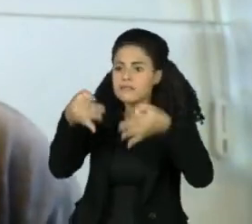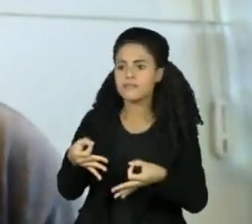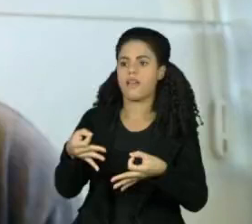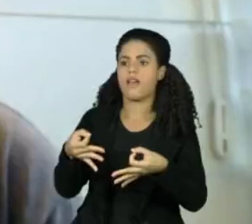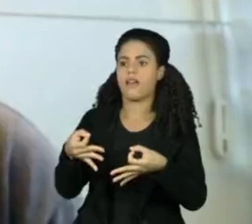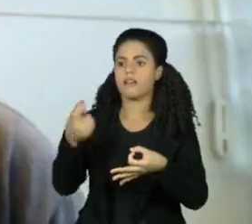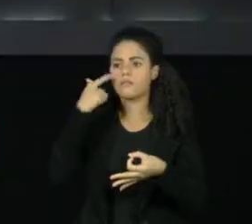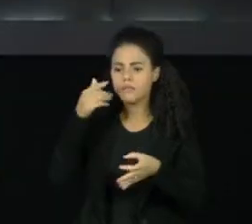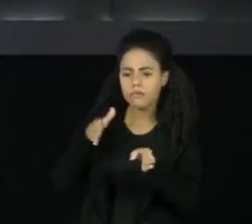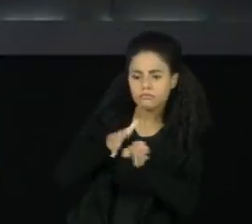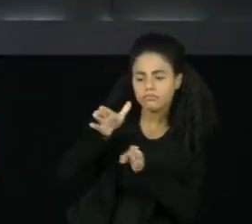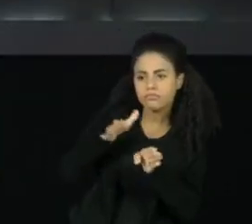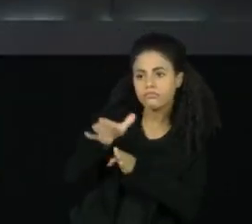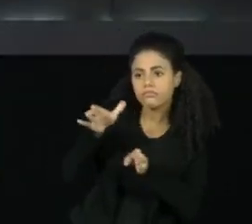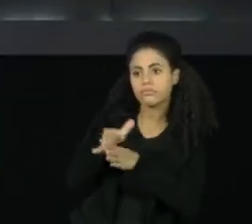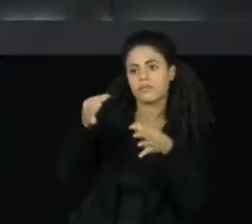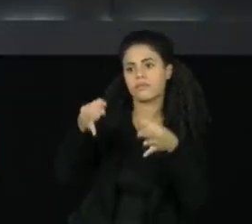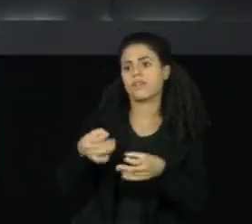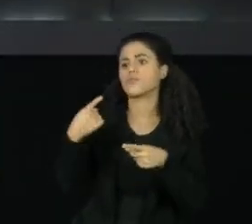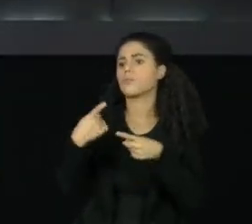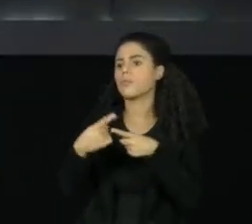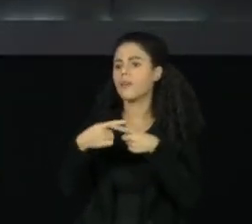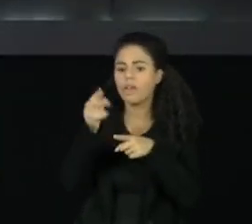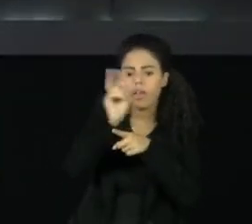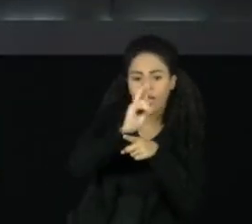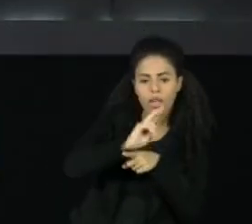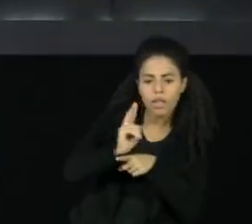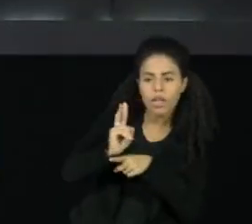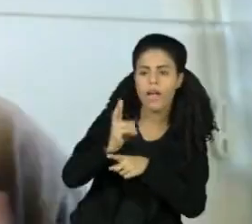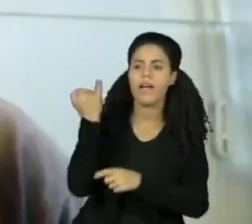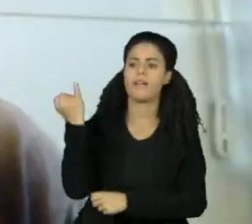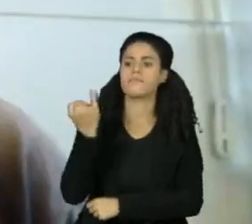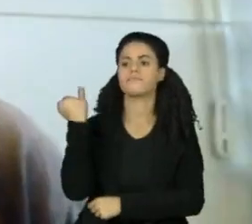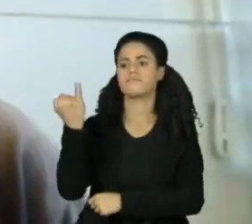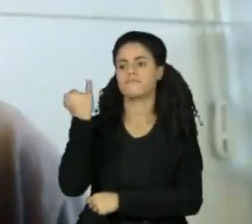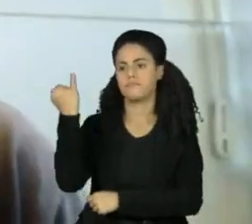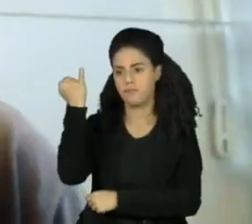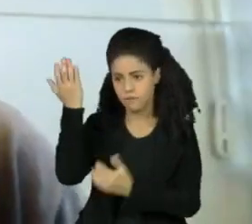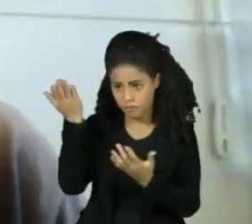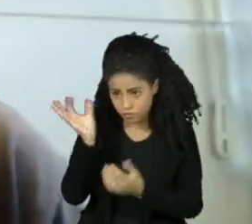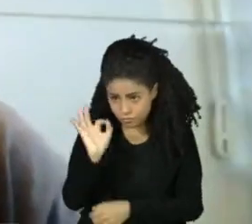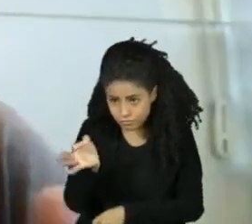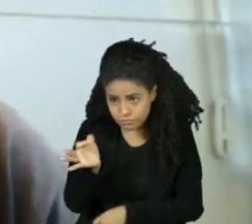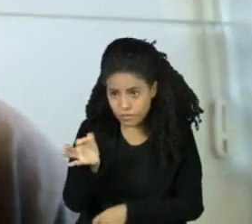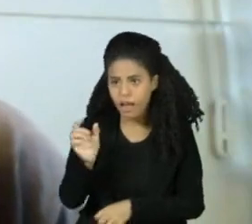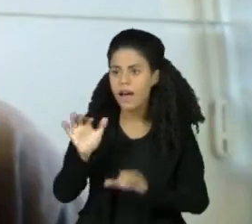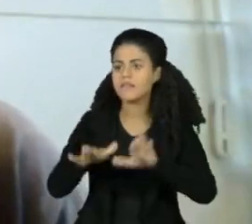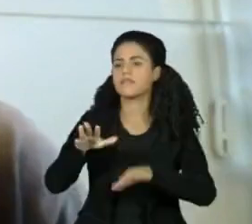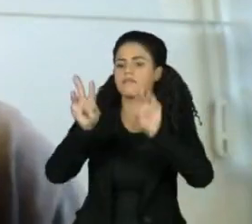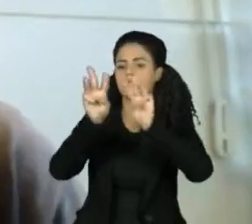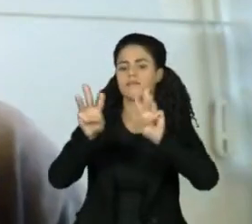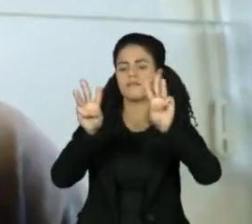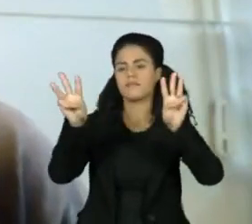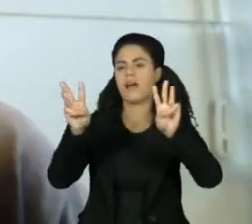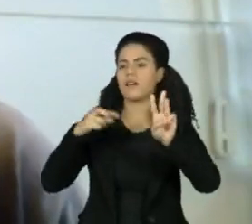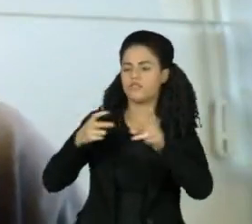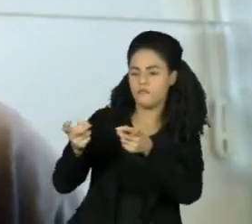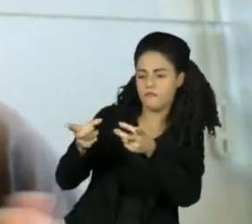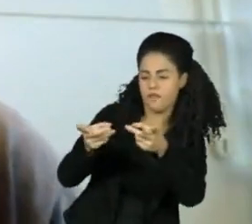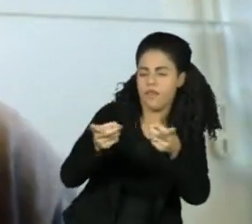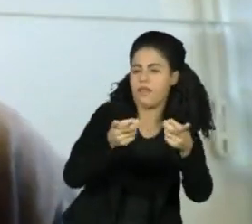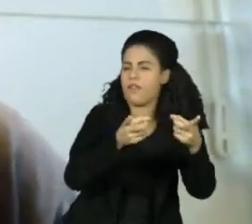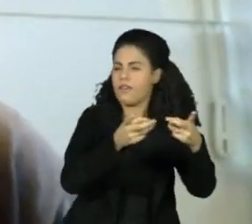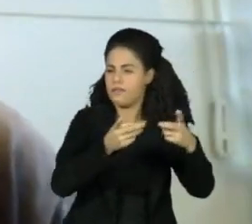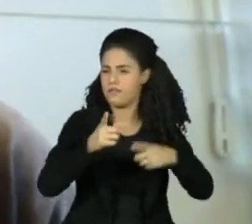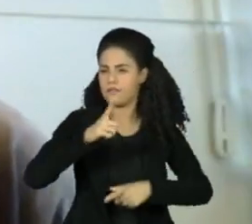sejam coibidos, porque essa fiscalização é fundamental. Evidentemente, esses sites que vendem esses